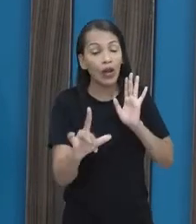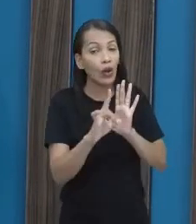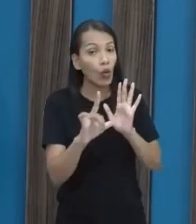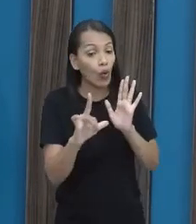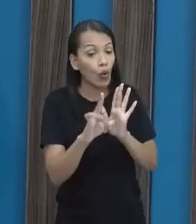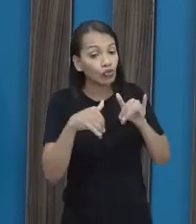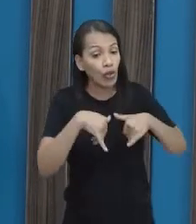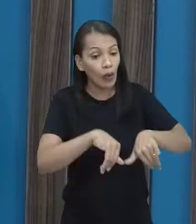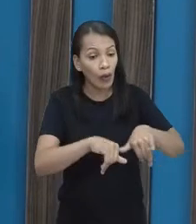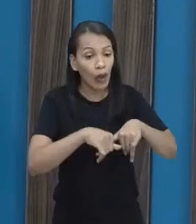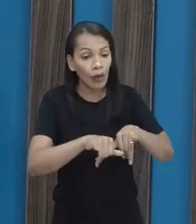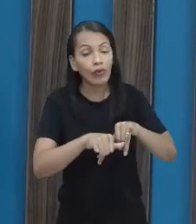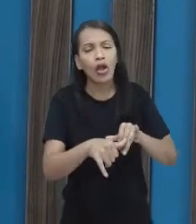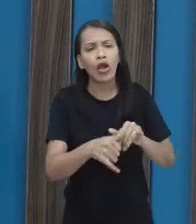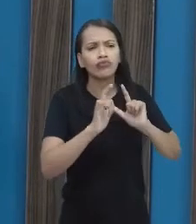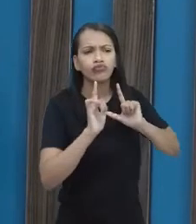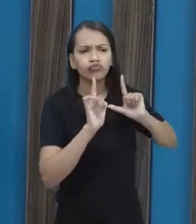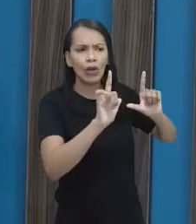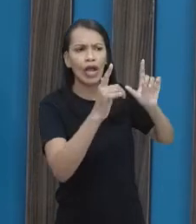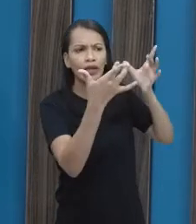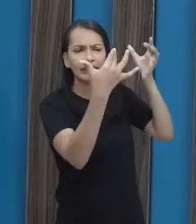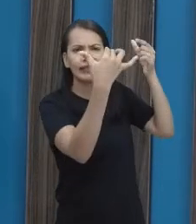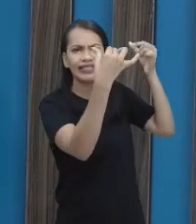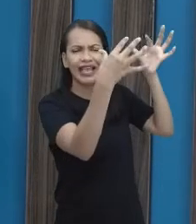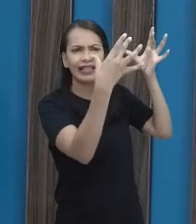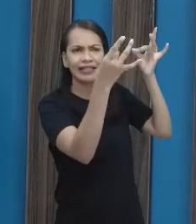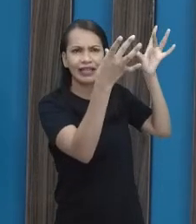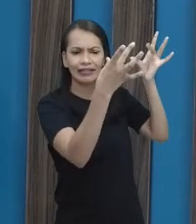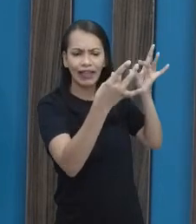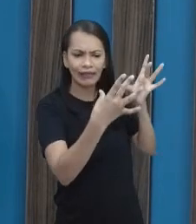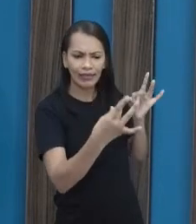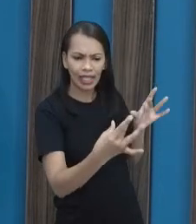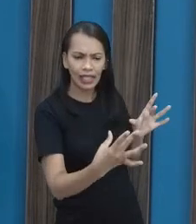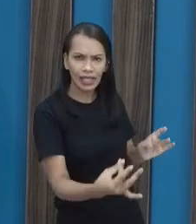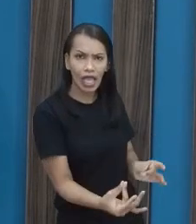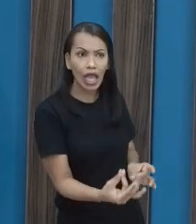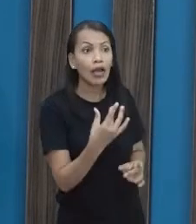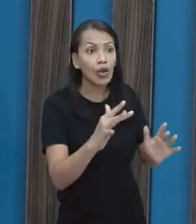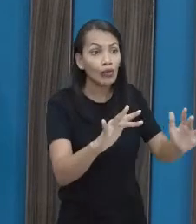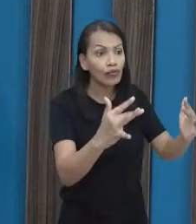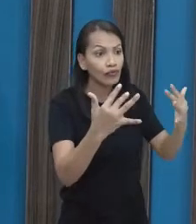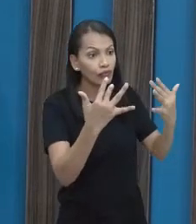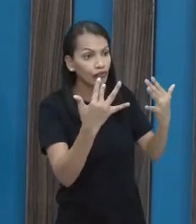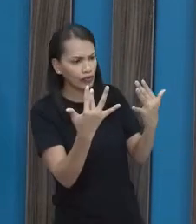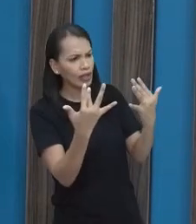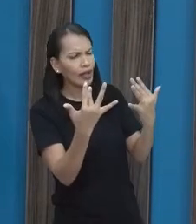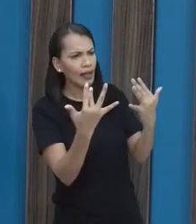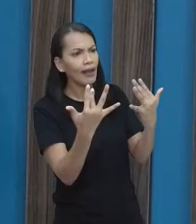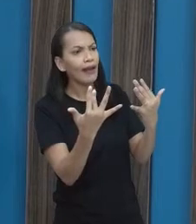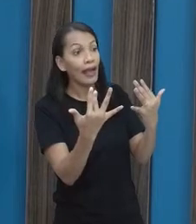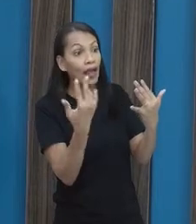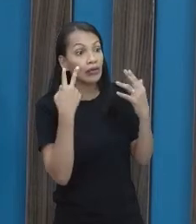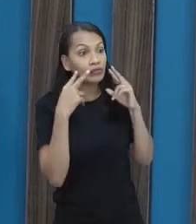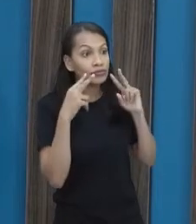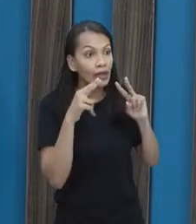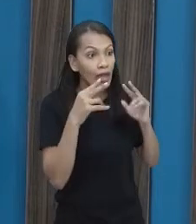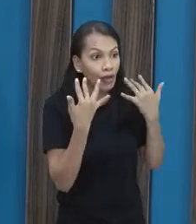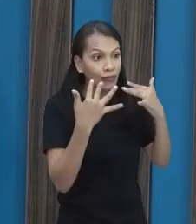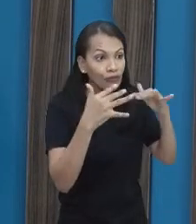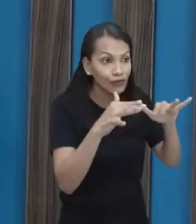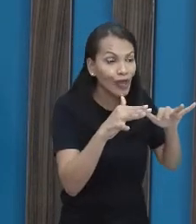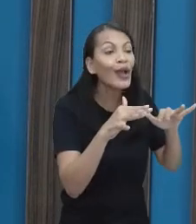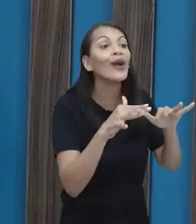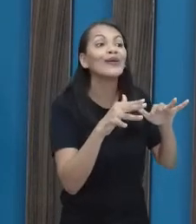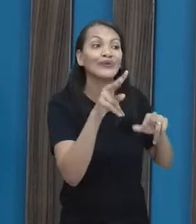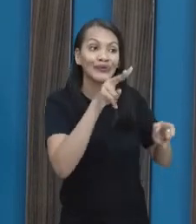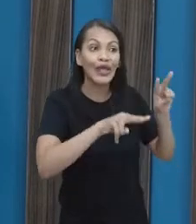né, propagandas, cartazes que chamam a nossa atenção. E o objetivo é esse, que a gente consuma. Mas, professora